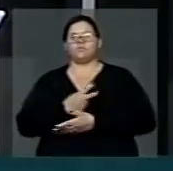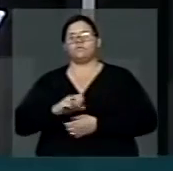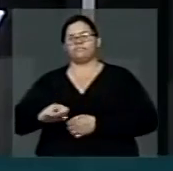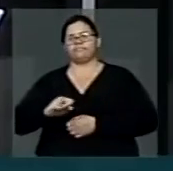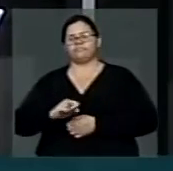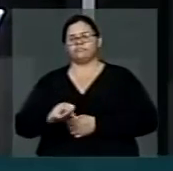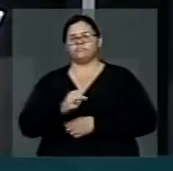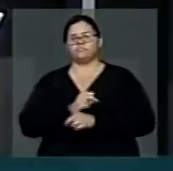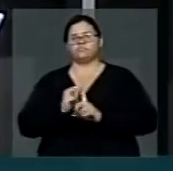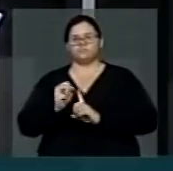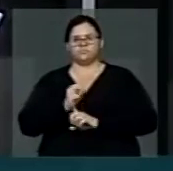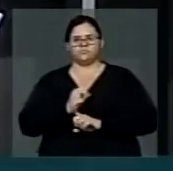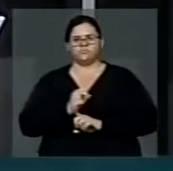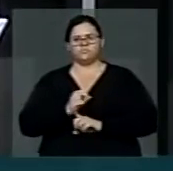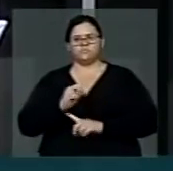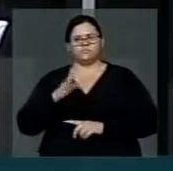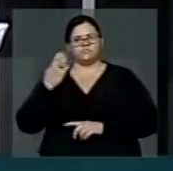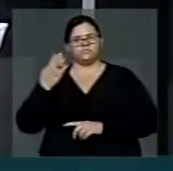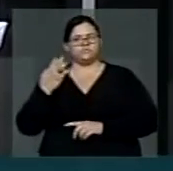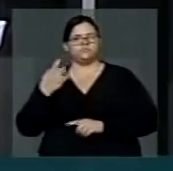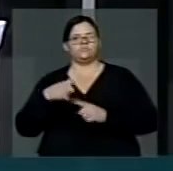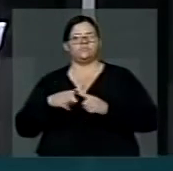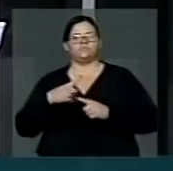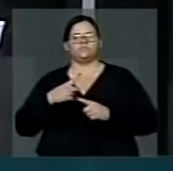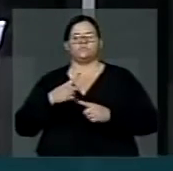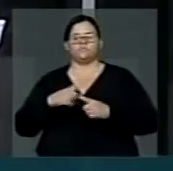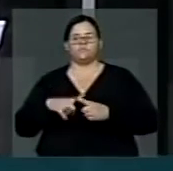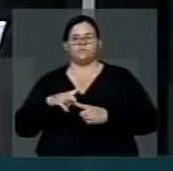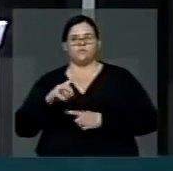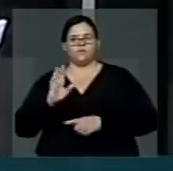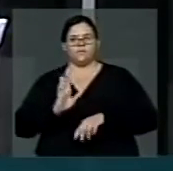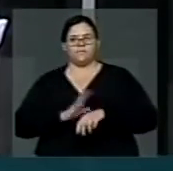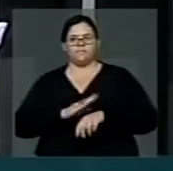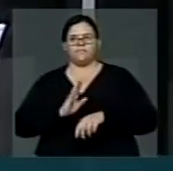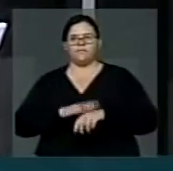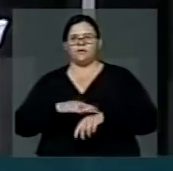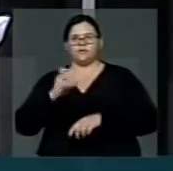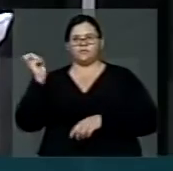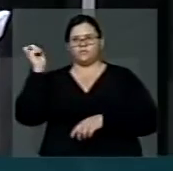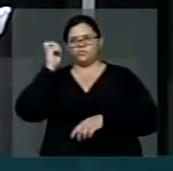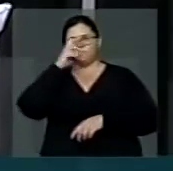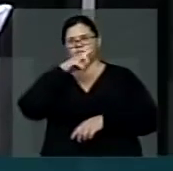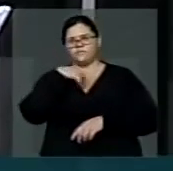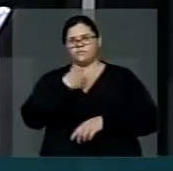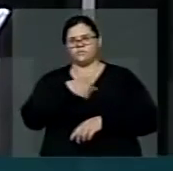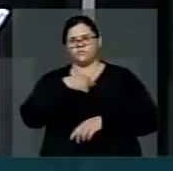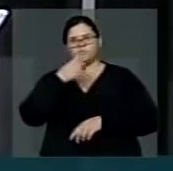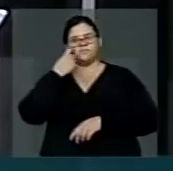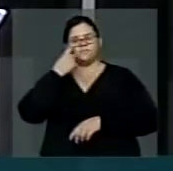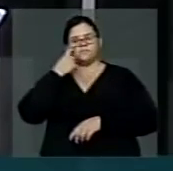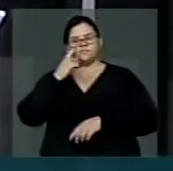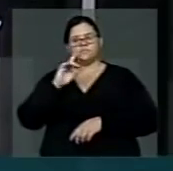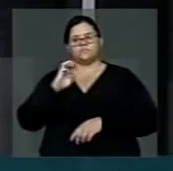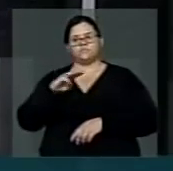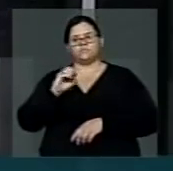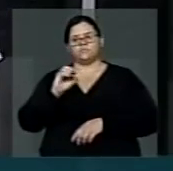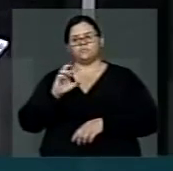indignação social de fachada, é a forma mais insidiosa de minar o regime democrático.